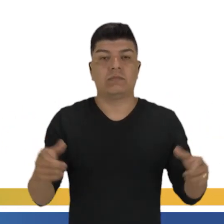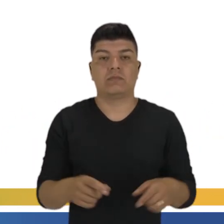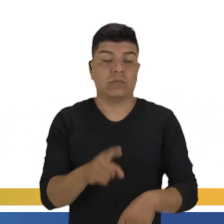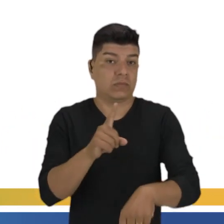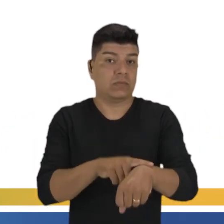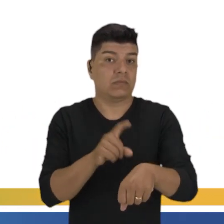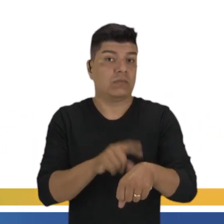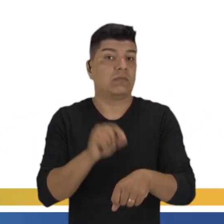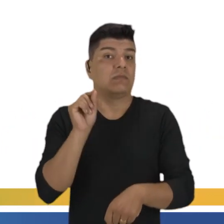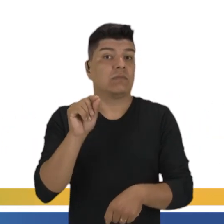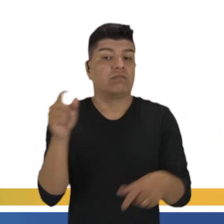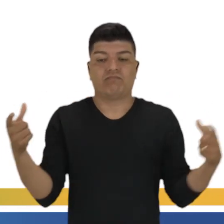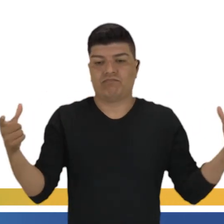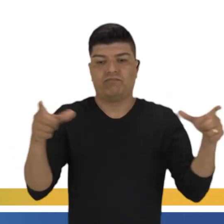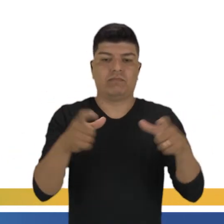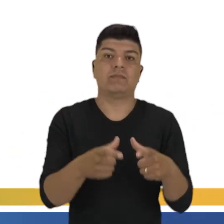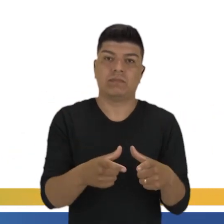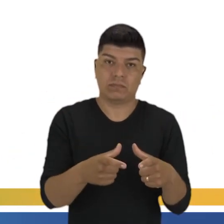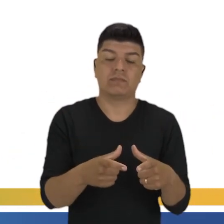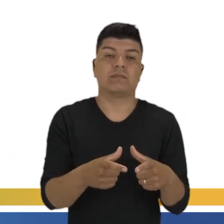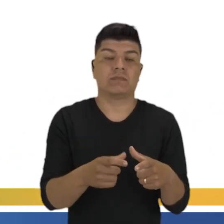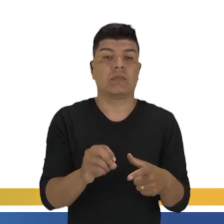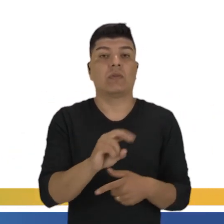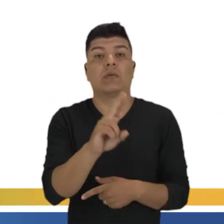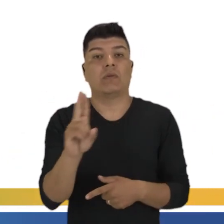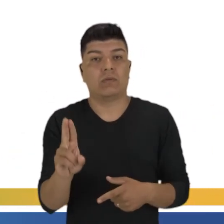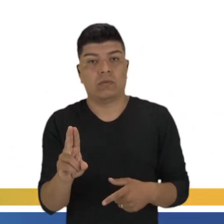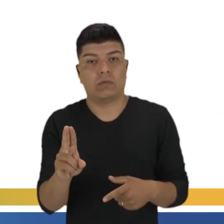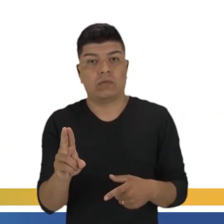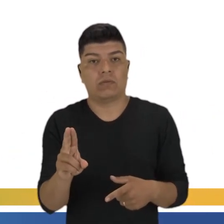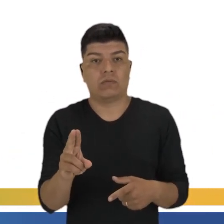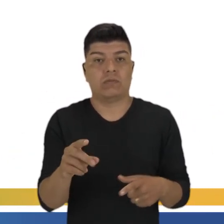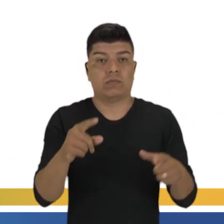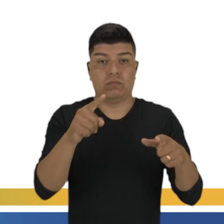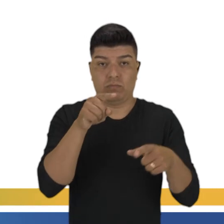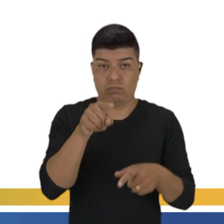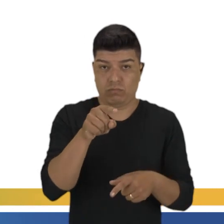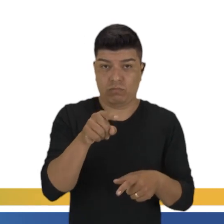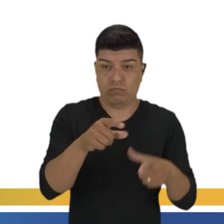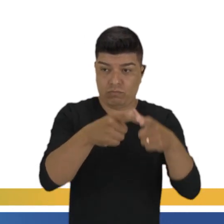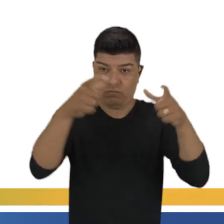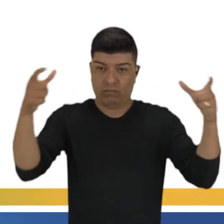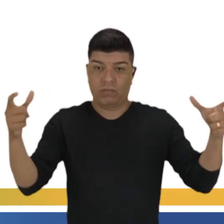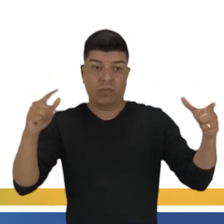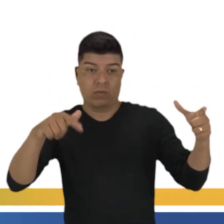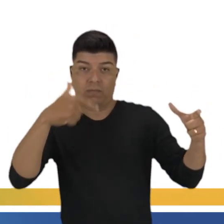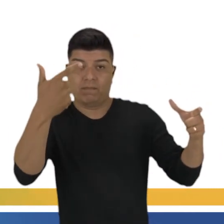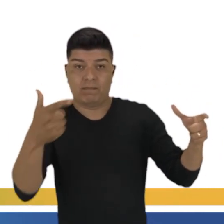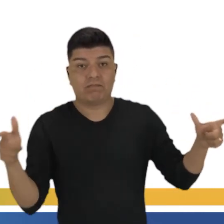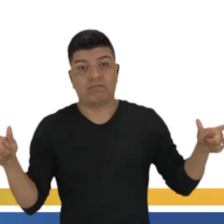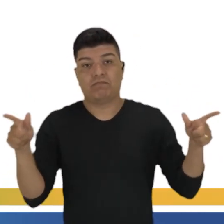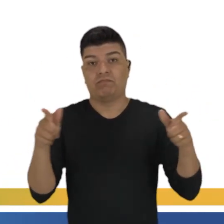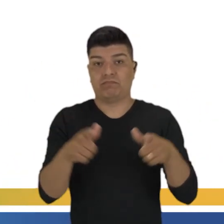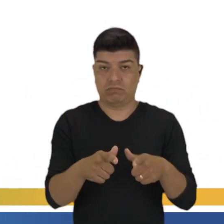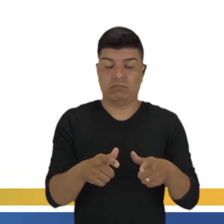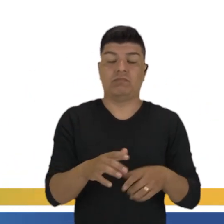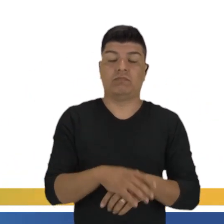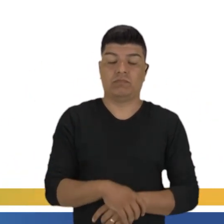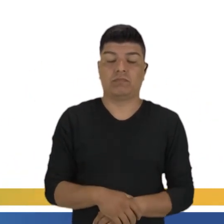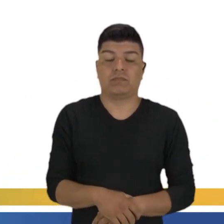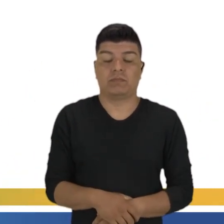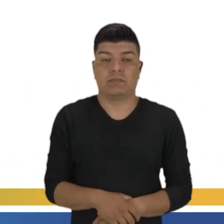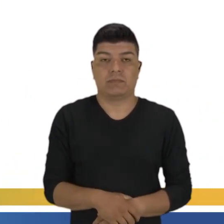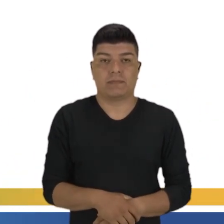o tempo está decrescente. Ou seja, enquanto uma cresce, a outra decresce. Nesse